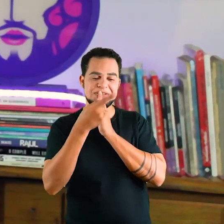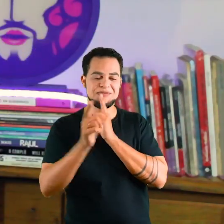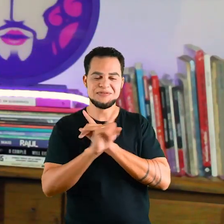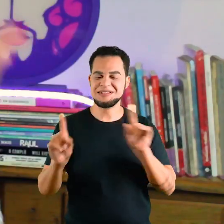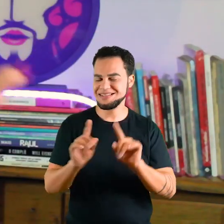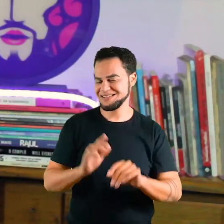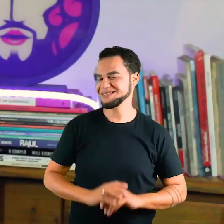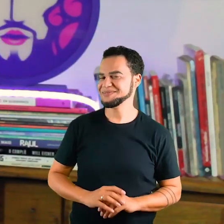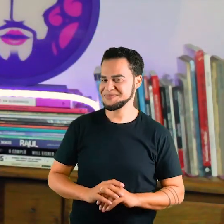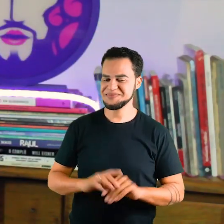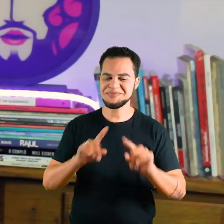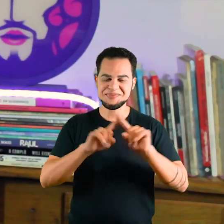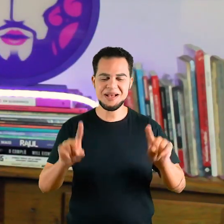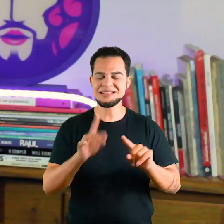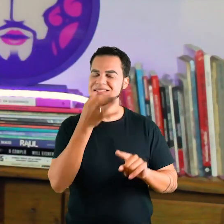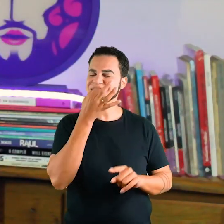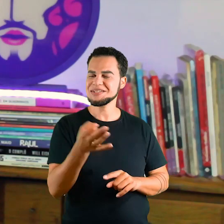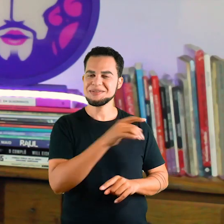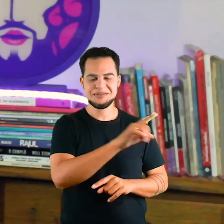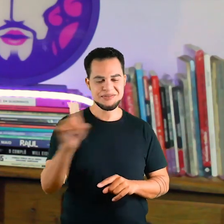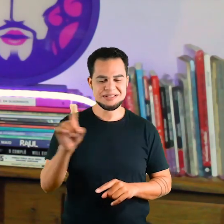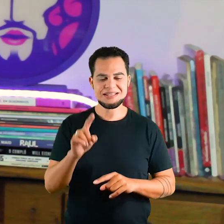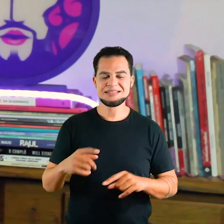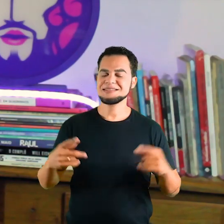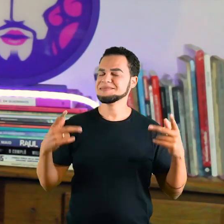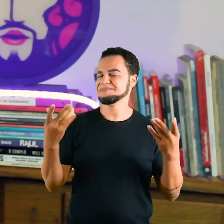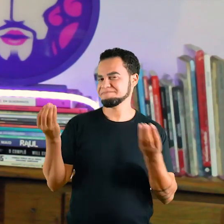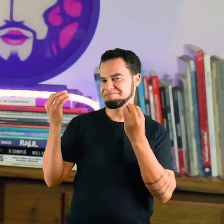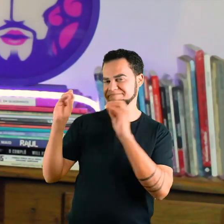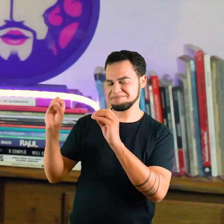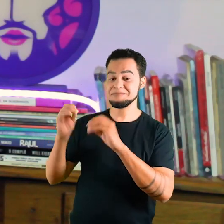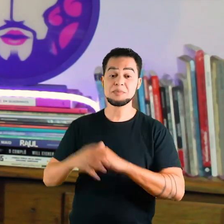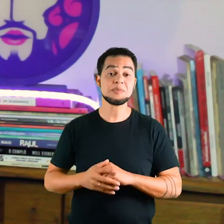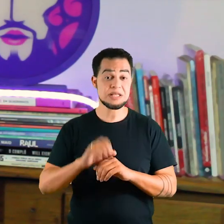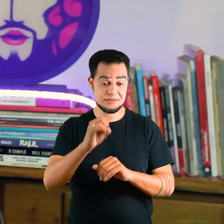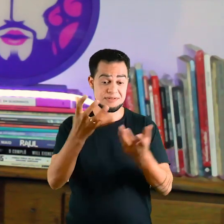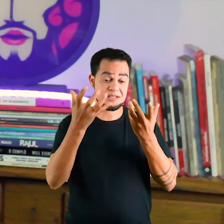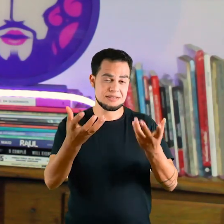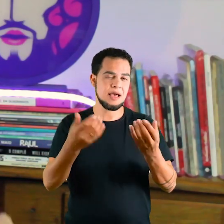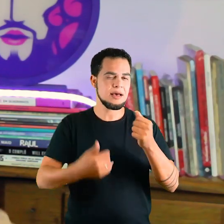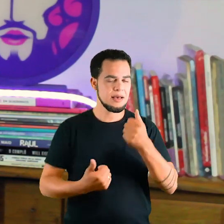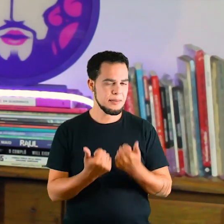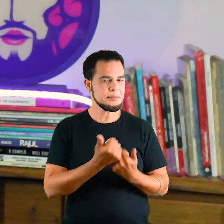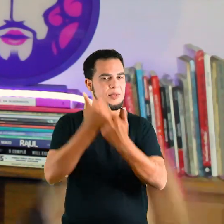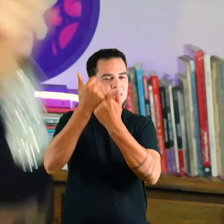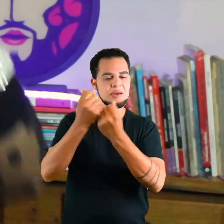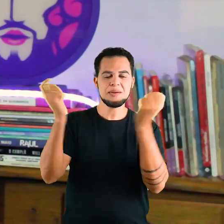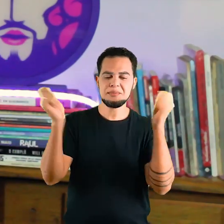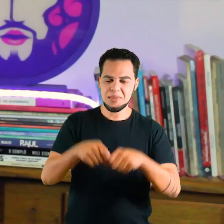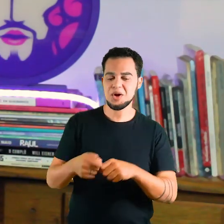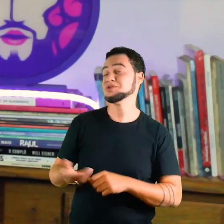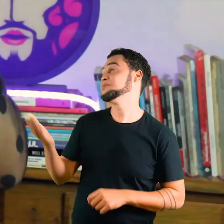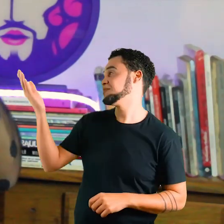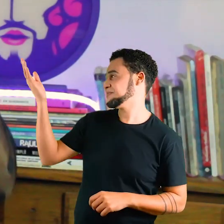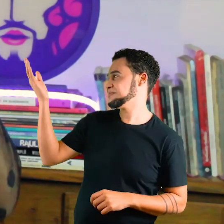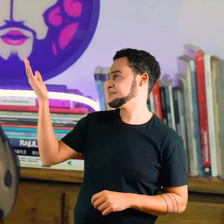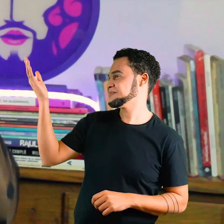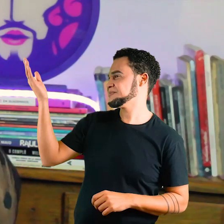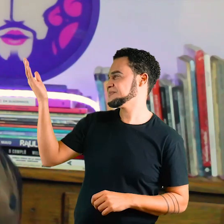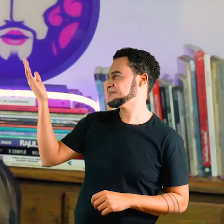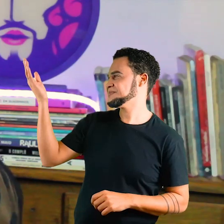a fadiga, mas aí fica a dica para vocês na tela aqui que você vai colocar. E se você quiser apoiar o nosso projeto, você pode nos apoiar em